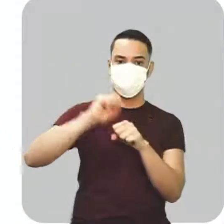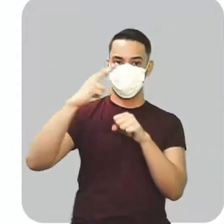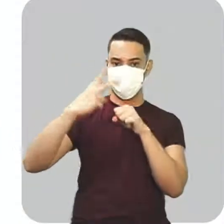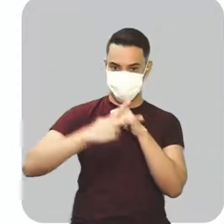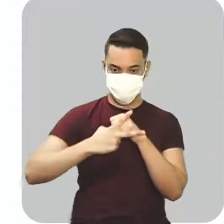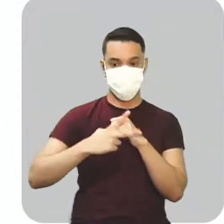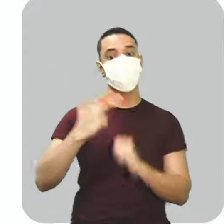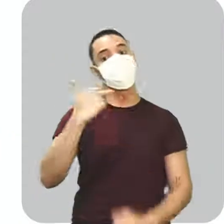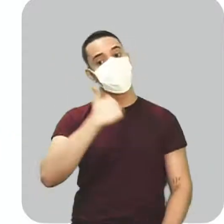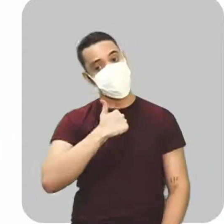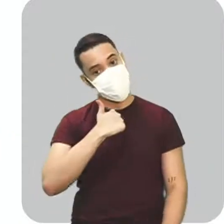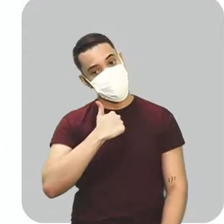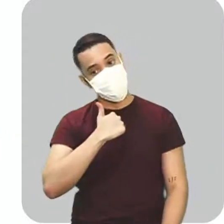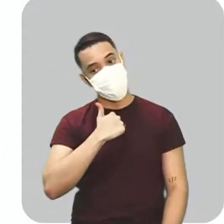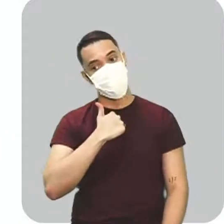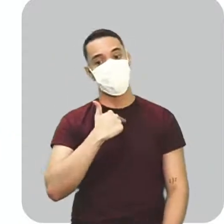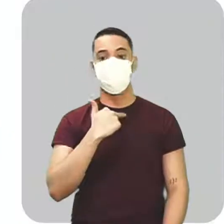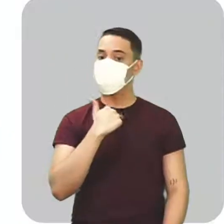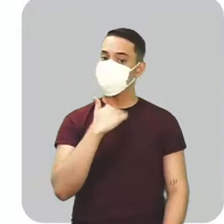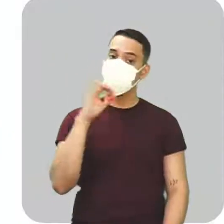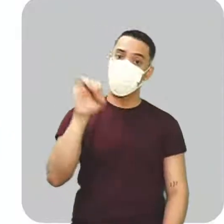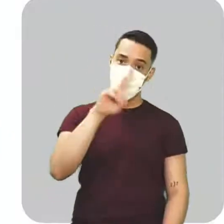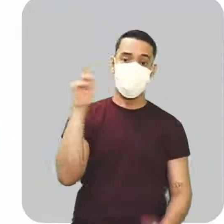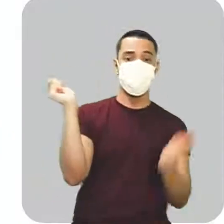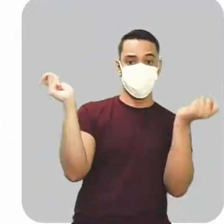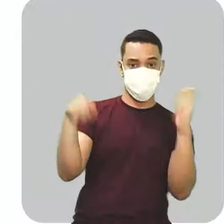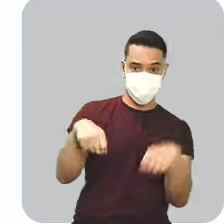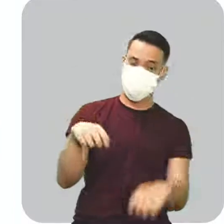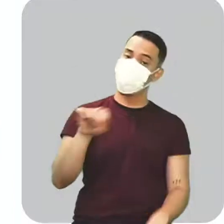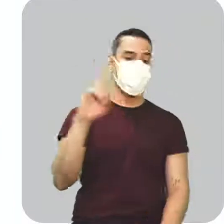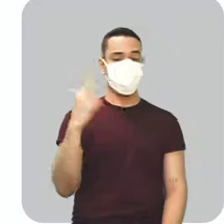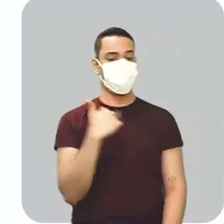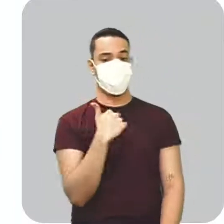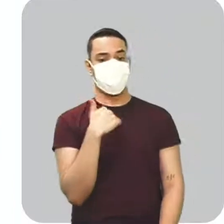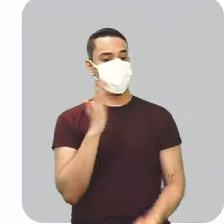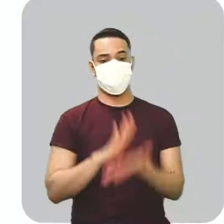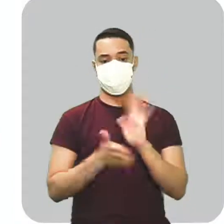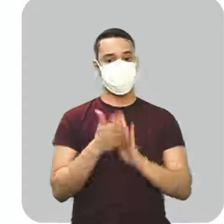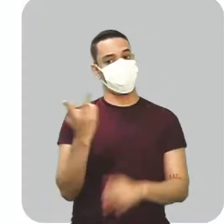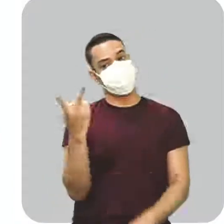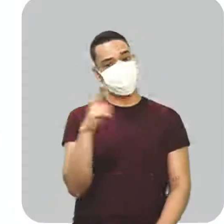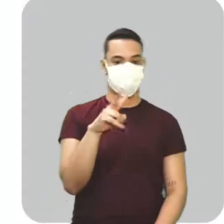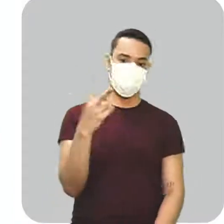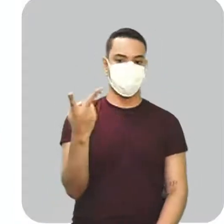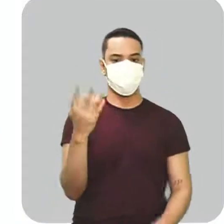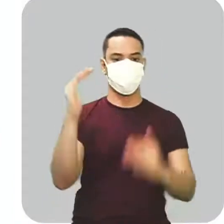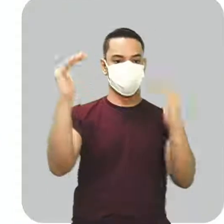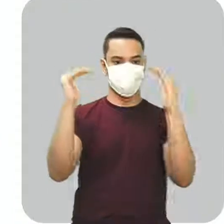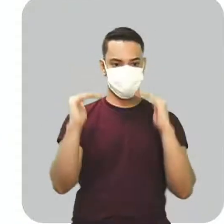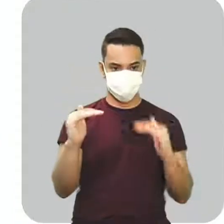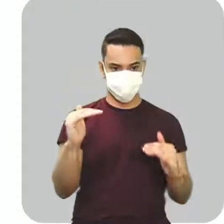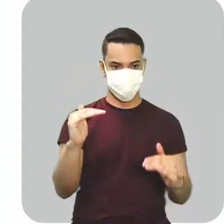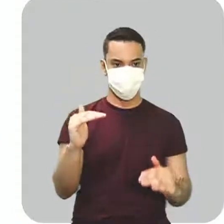Pode ou não ter a vírgula, tá bom? Aqui embaixo, estava